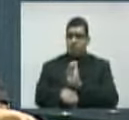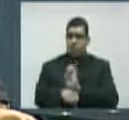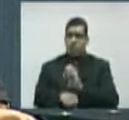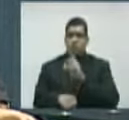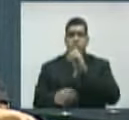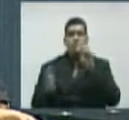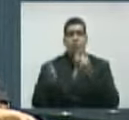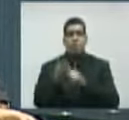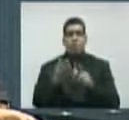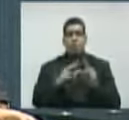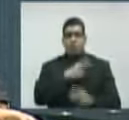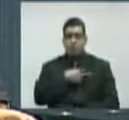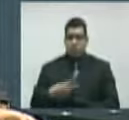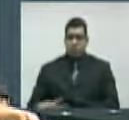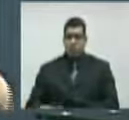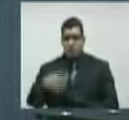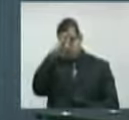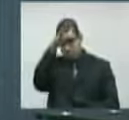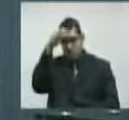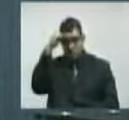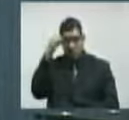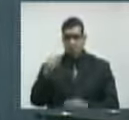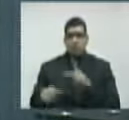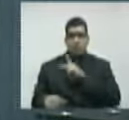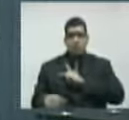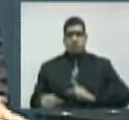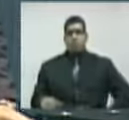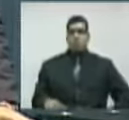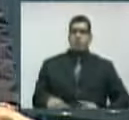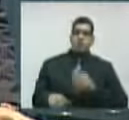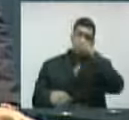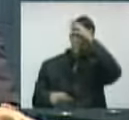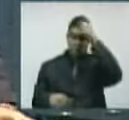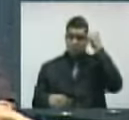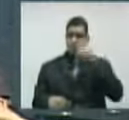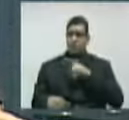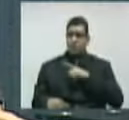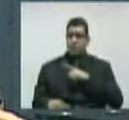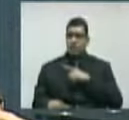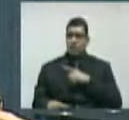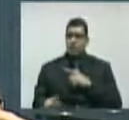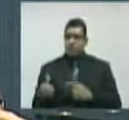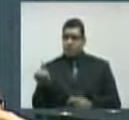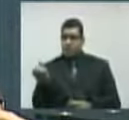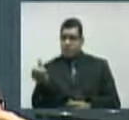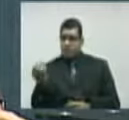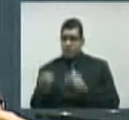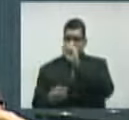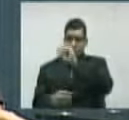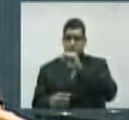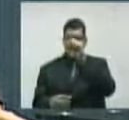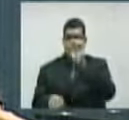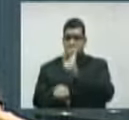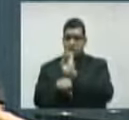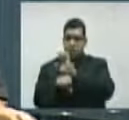de Manaus. No entanto, senhor presidente, Manaus tem 60% da população do estado